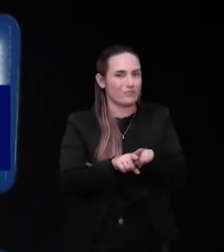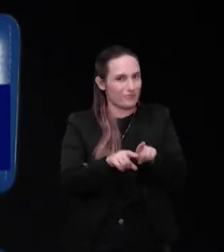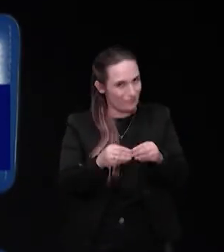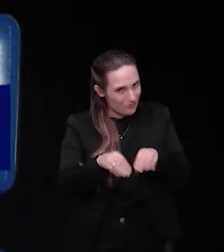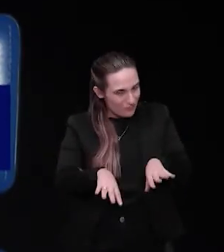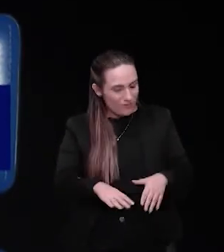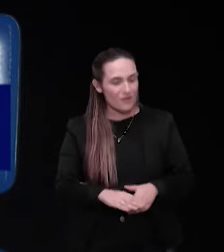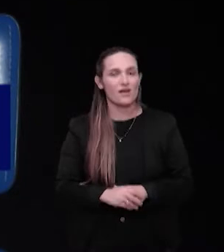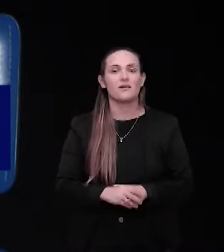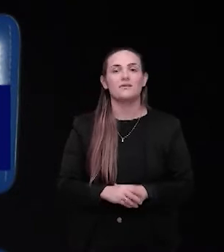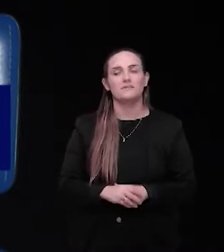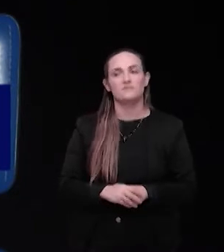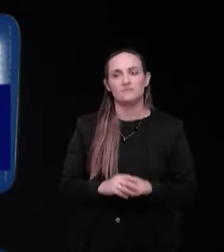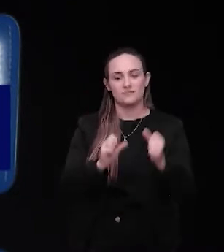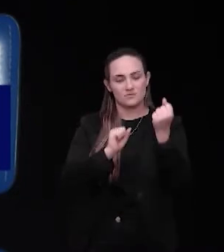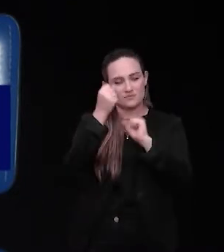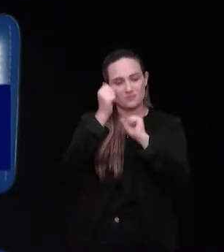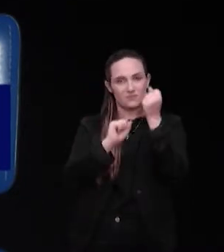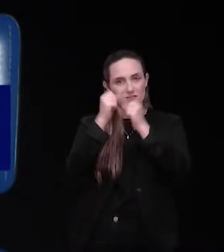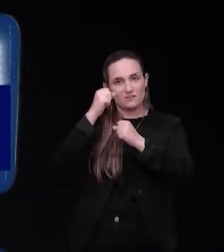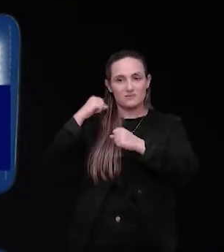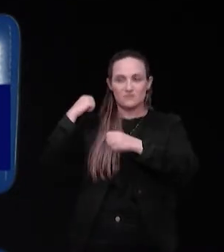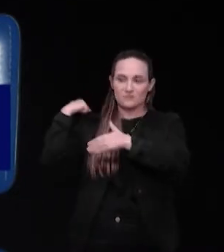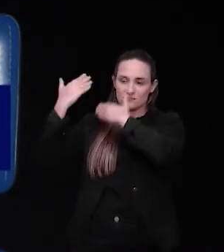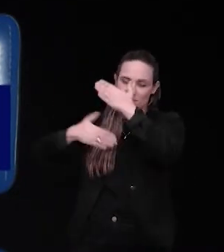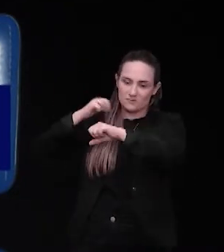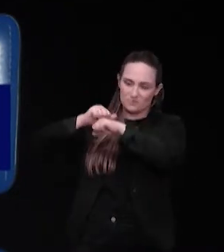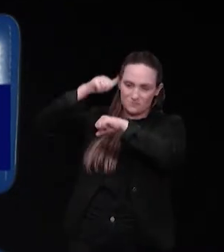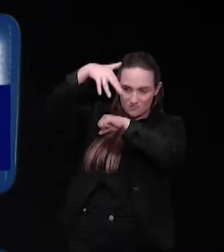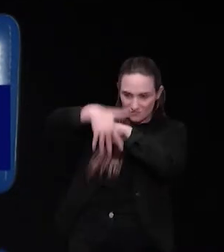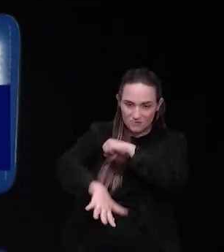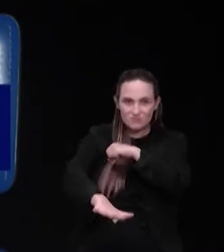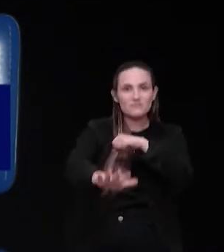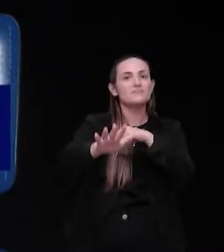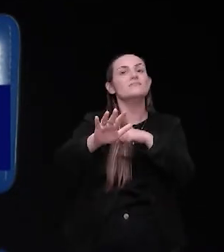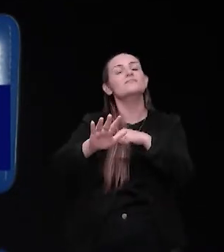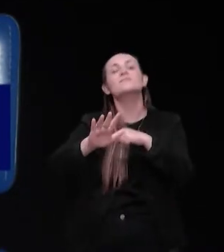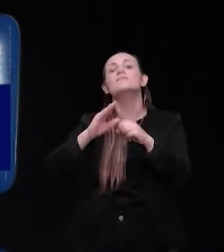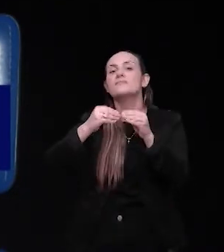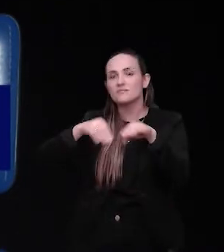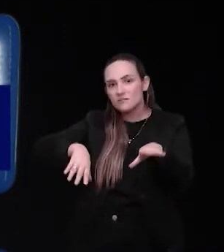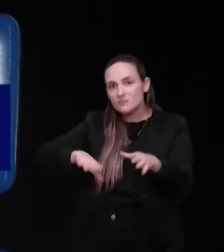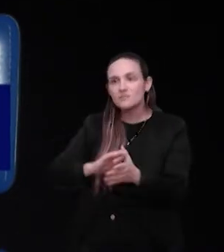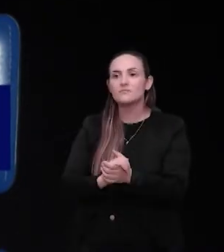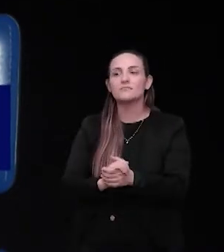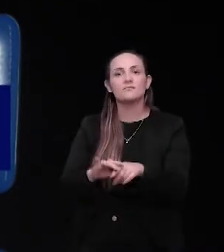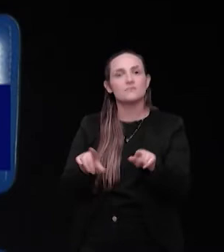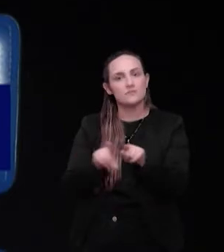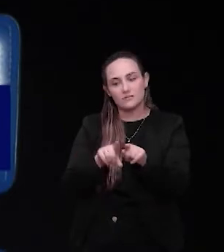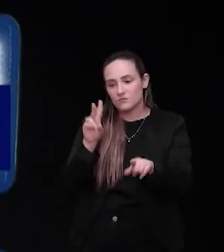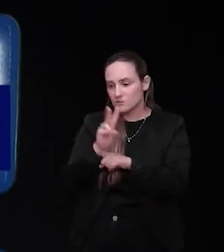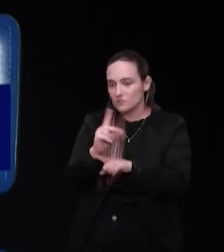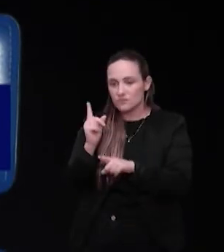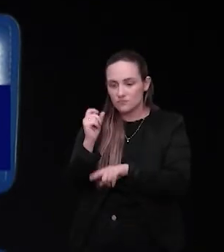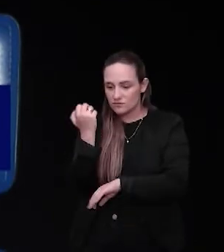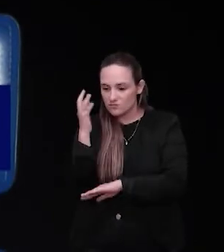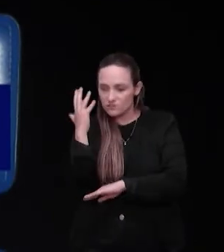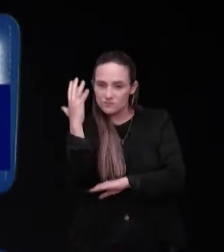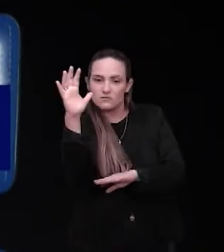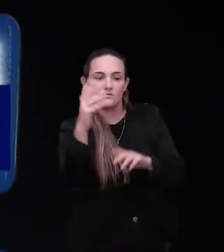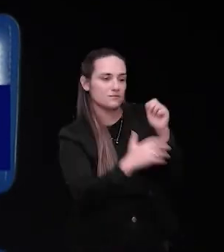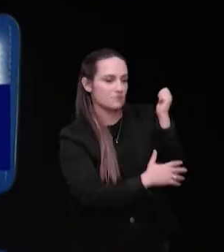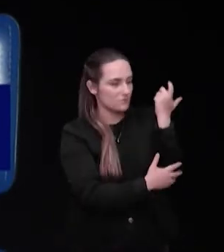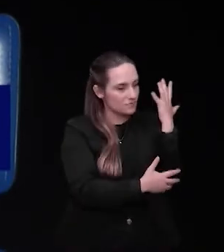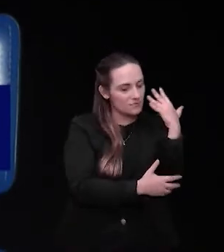a questão das usinas hidrelétricas, a questão de não cuidar da mata de preservação, a mata ciliar